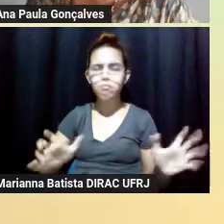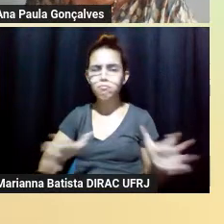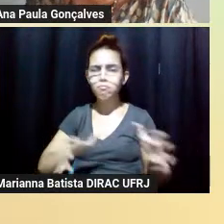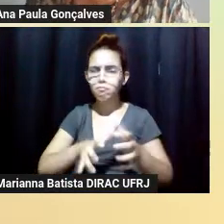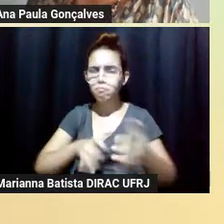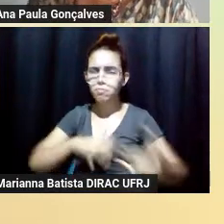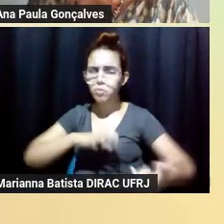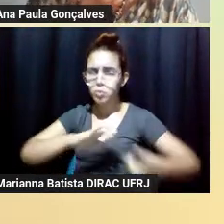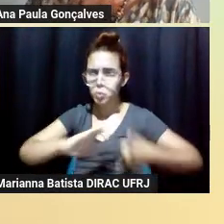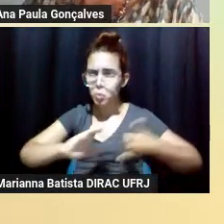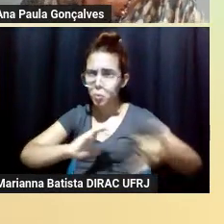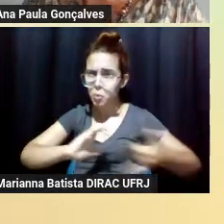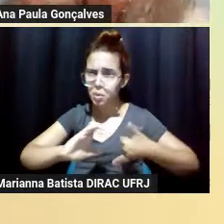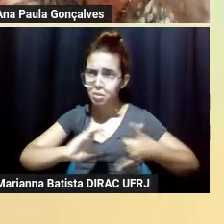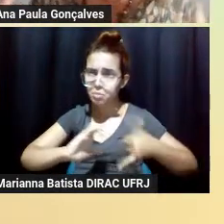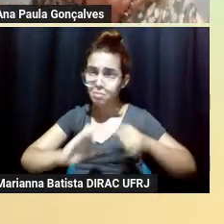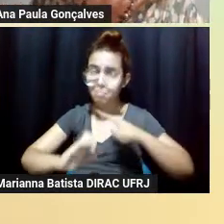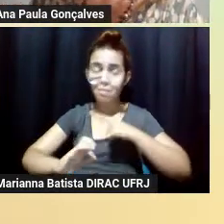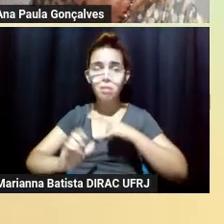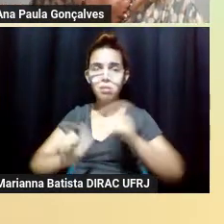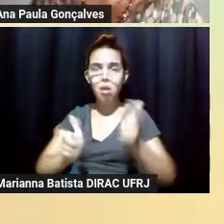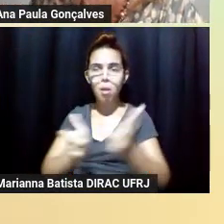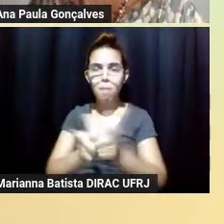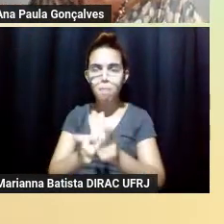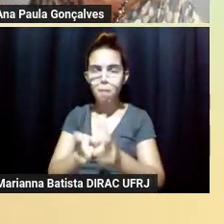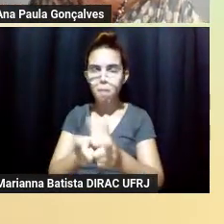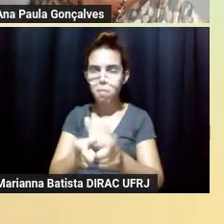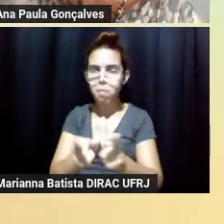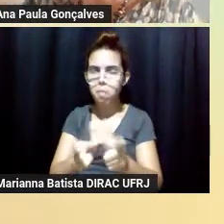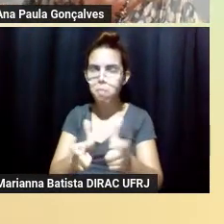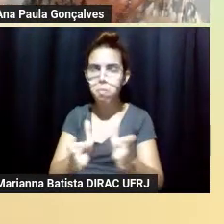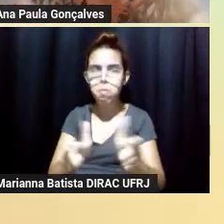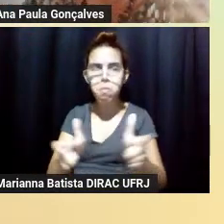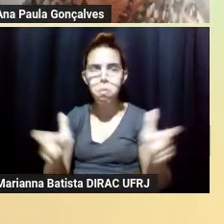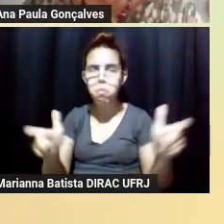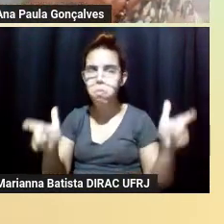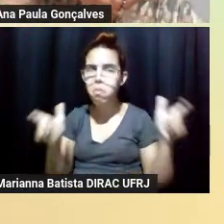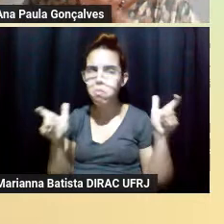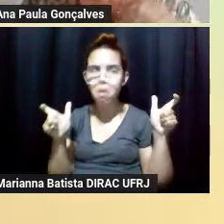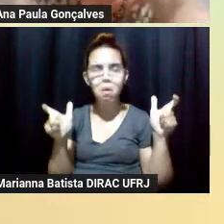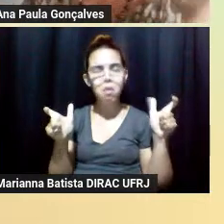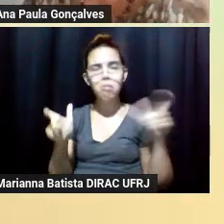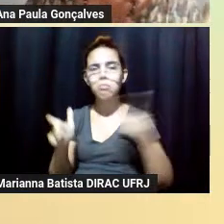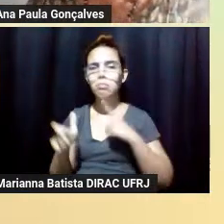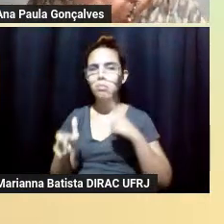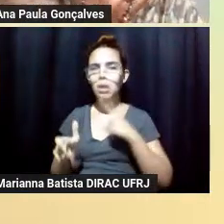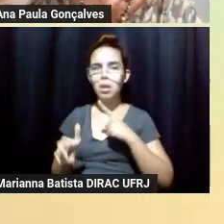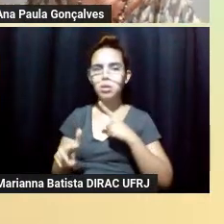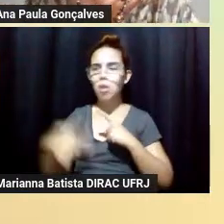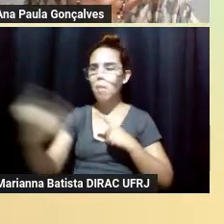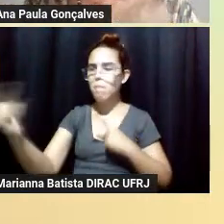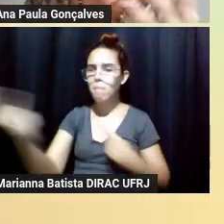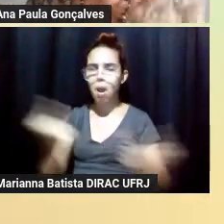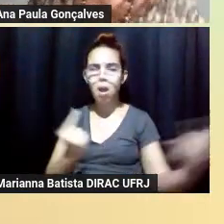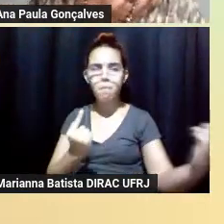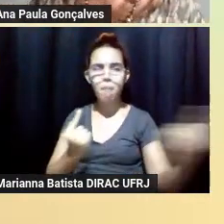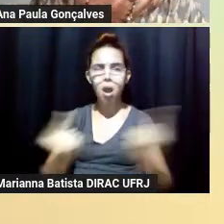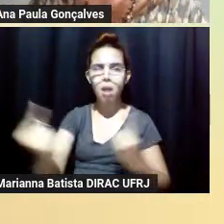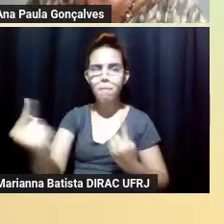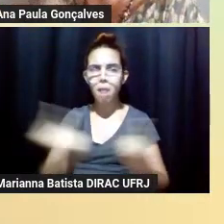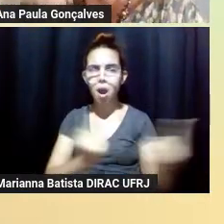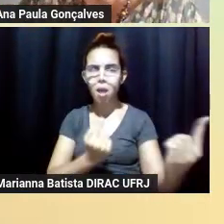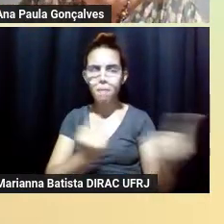WhatsApp tomou uma dimensão imensa, né? Que foi trazendo meninas e mulheres da matemática do Brasil